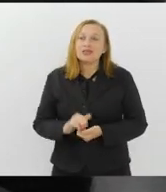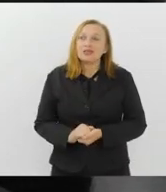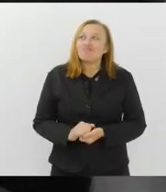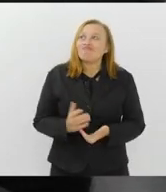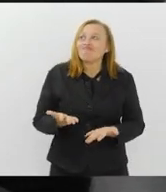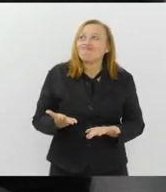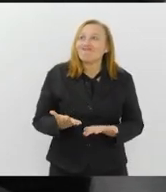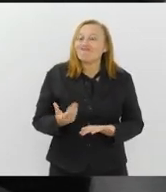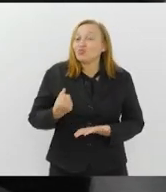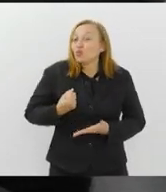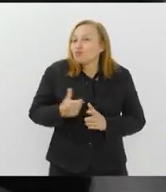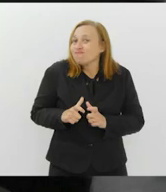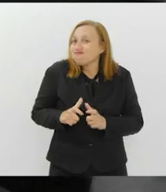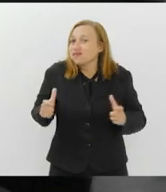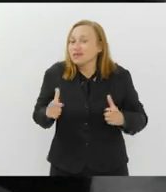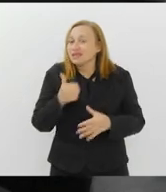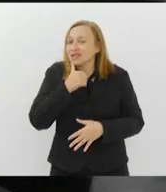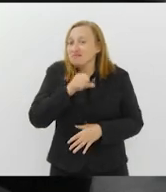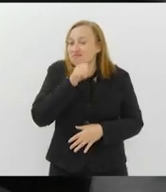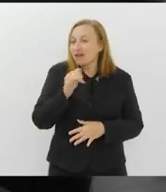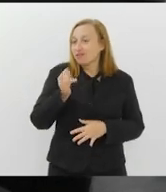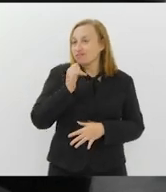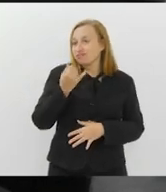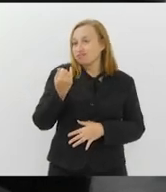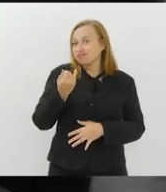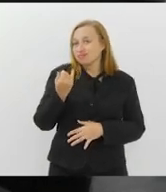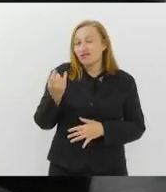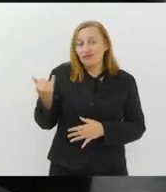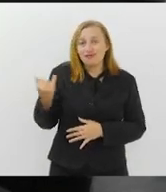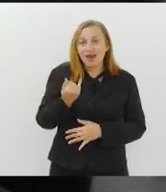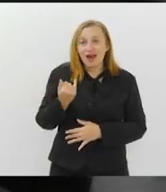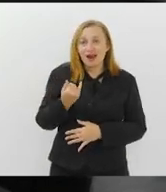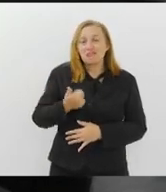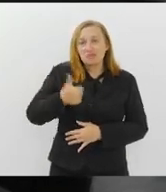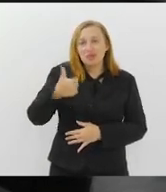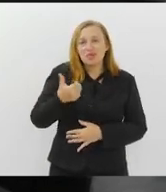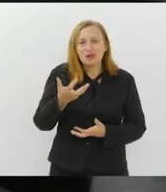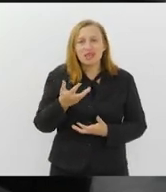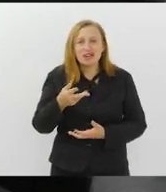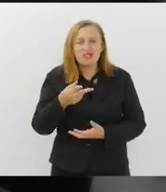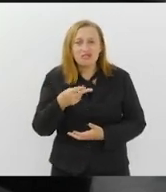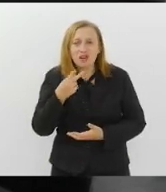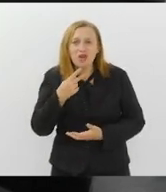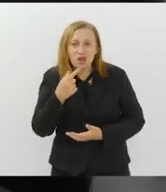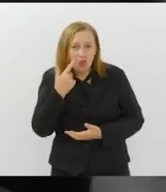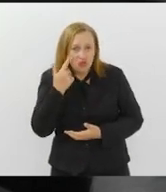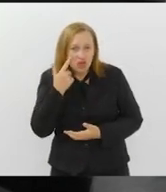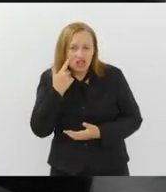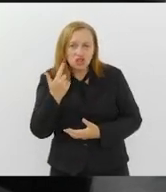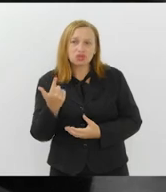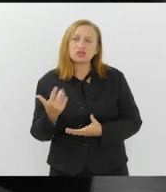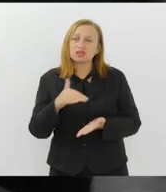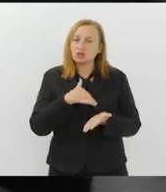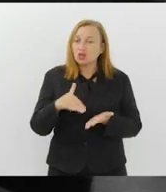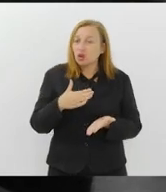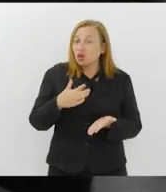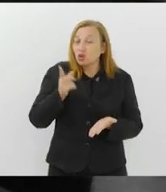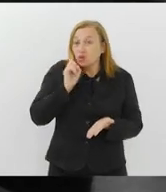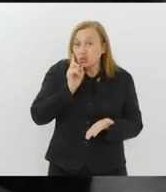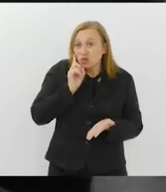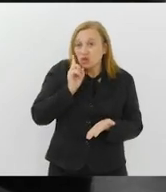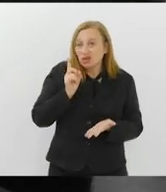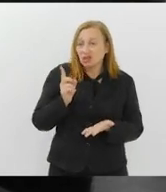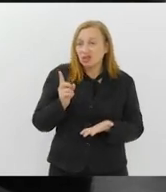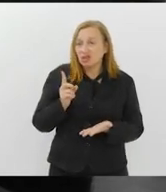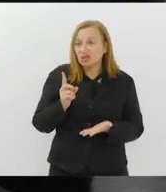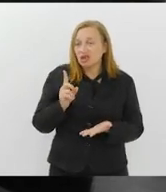número enorme de mães me relatam, tá? Mas eu, primeiro de tudo, queria falar sobre o que eu vejo no meu escritório todos os dias, que é